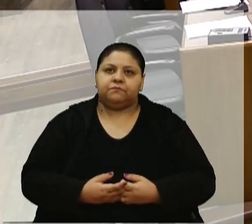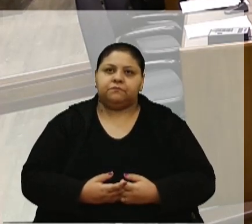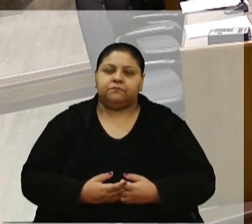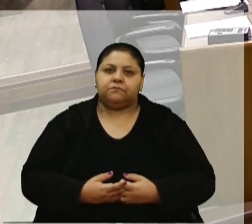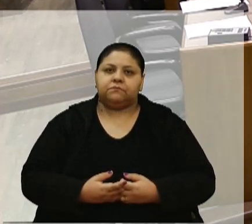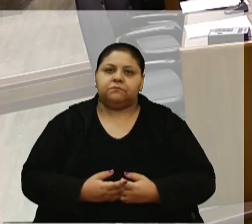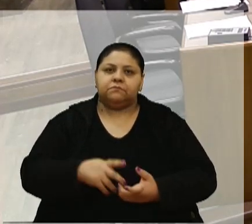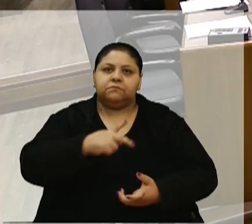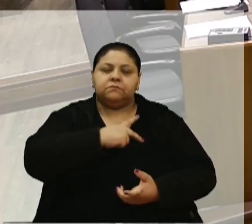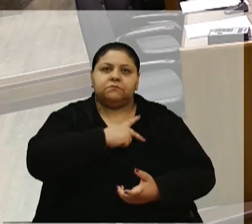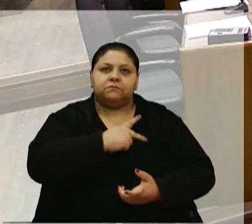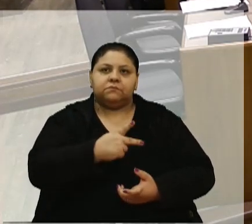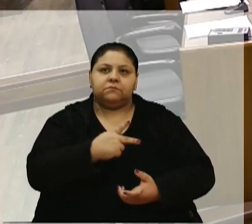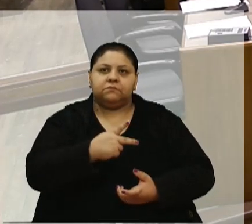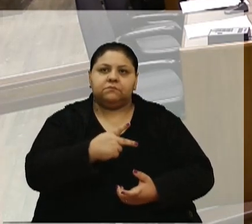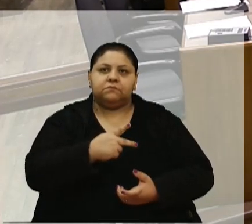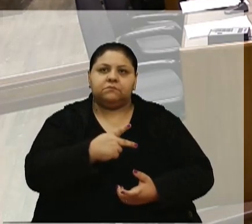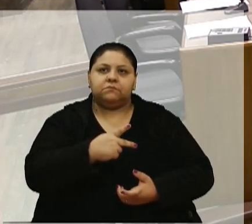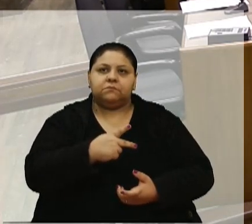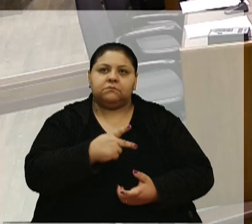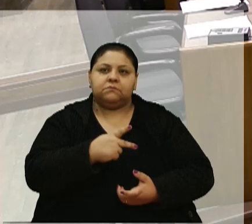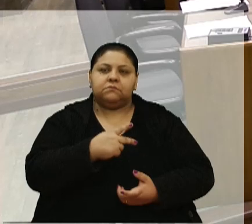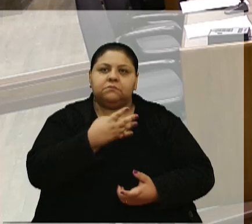Obrigado, presidente. Parecer